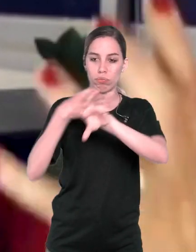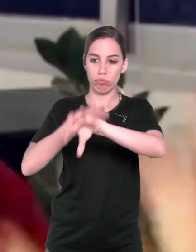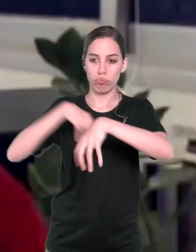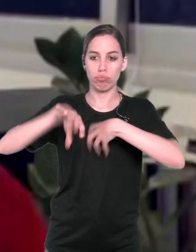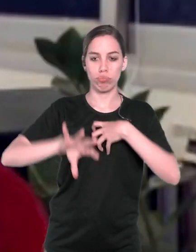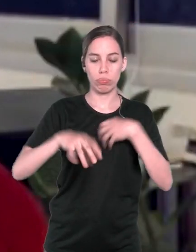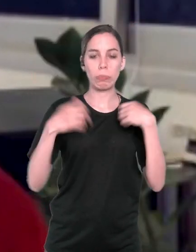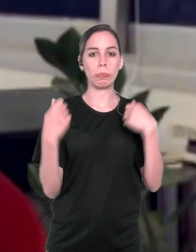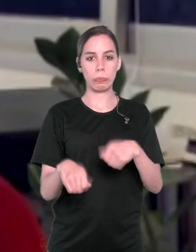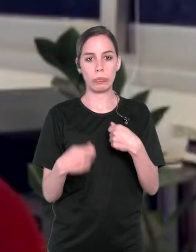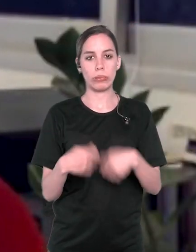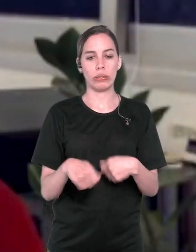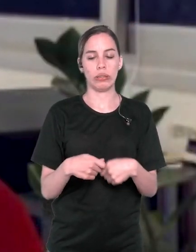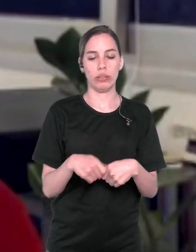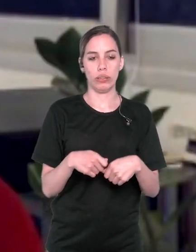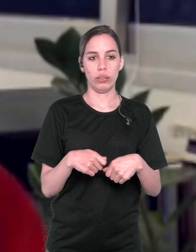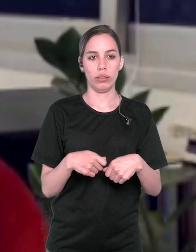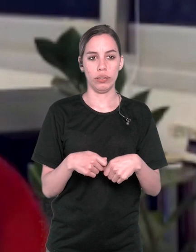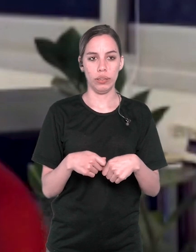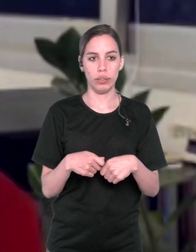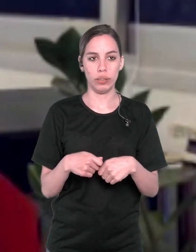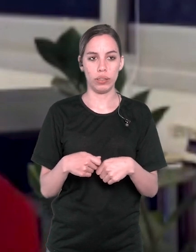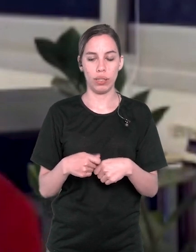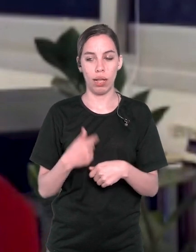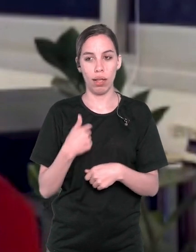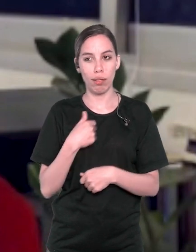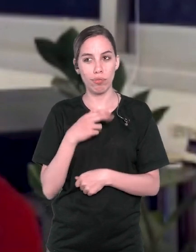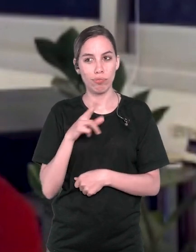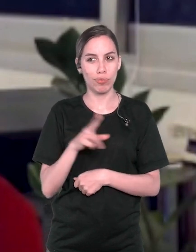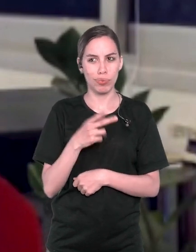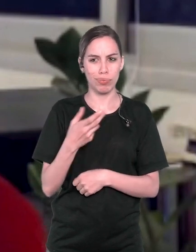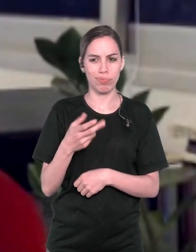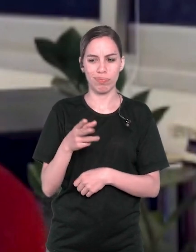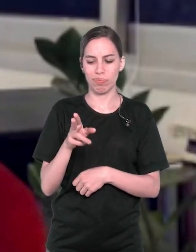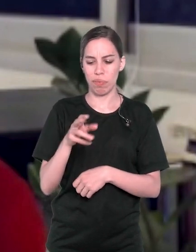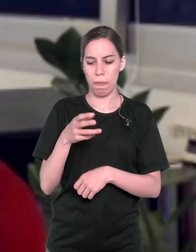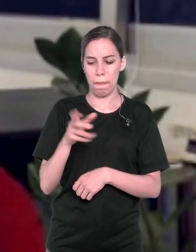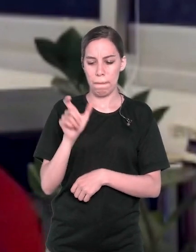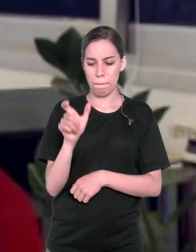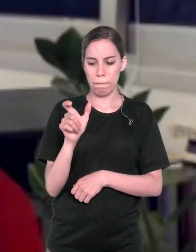Drummond fala muito, né, ele não usa o termo empatia, mas